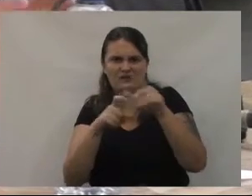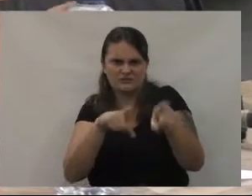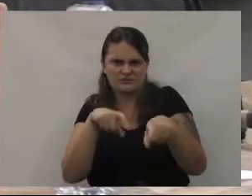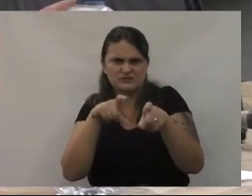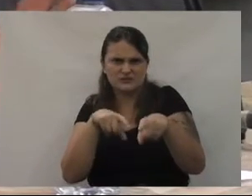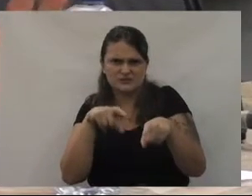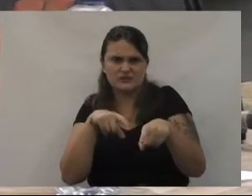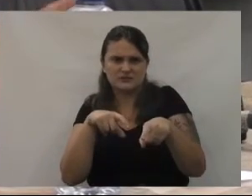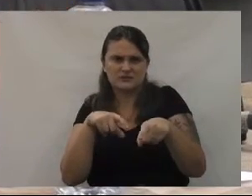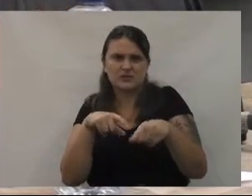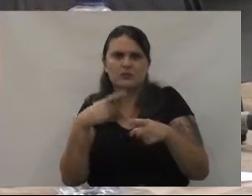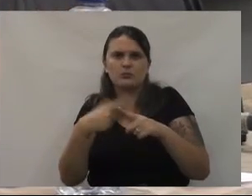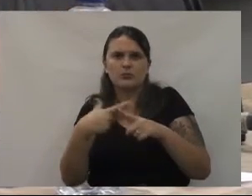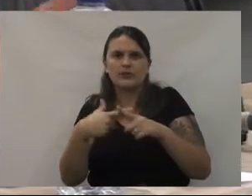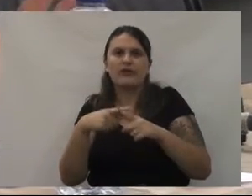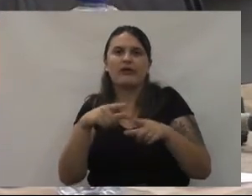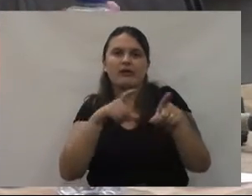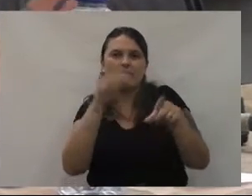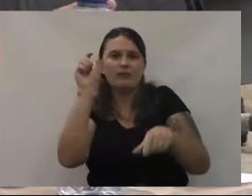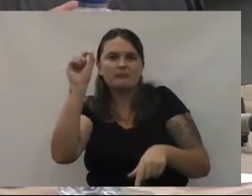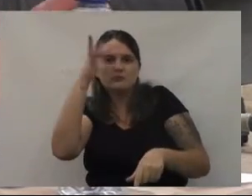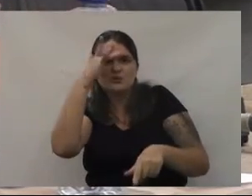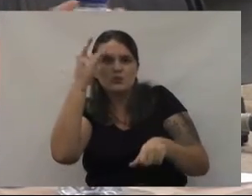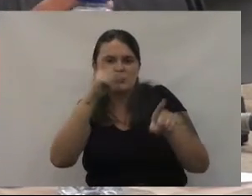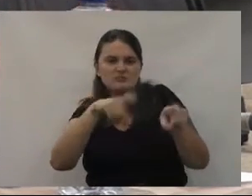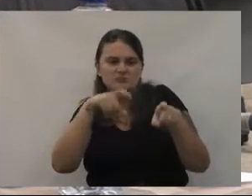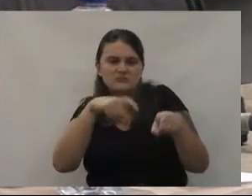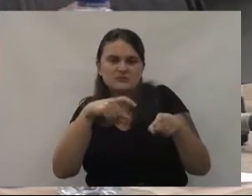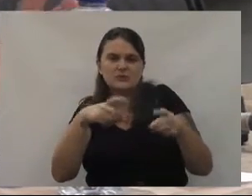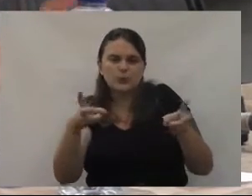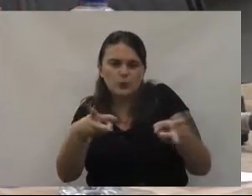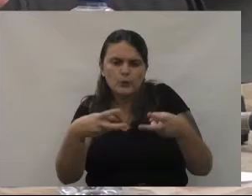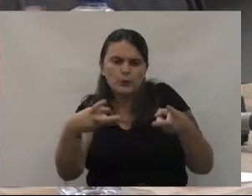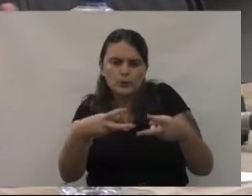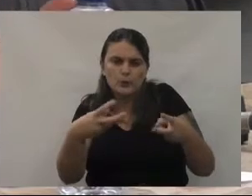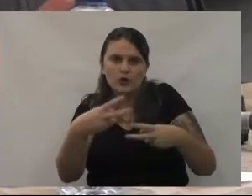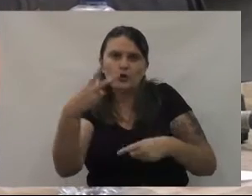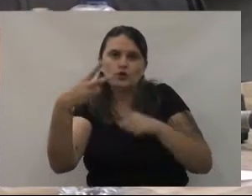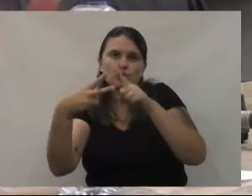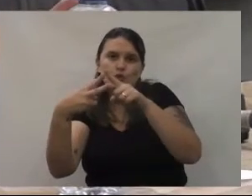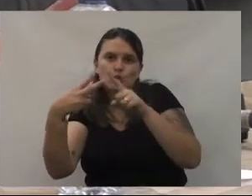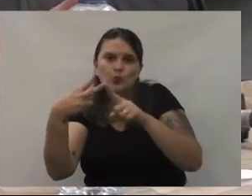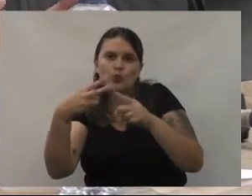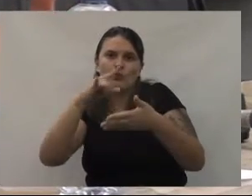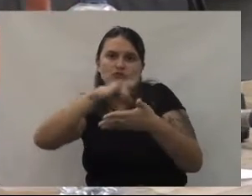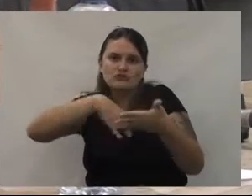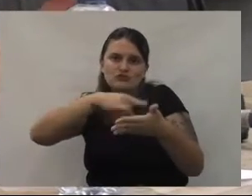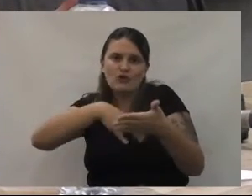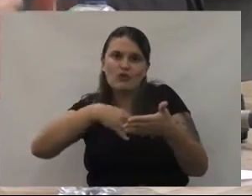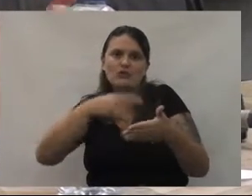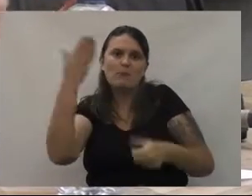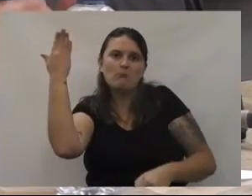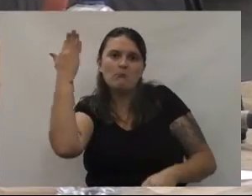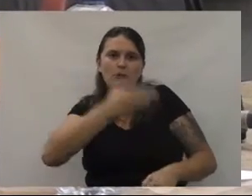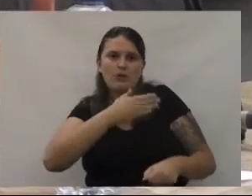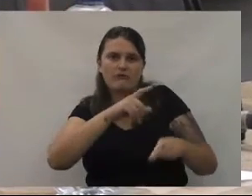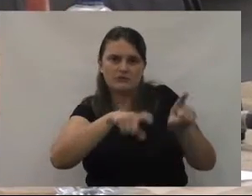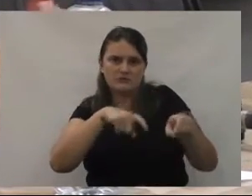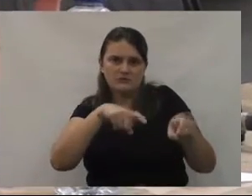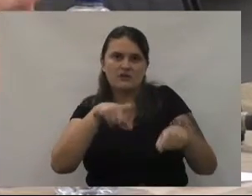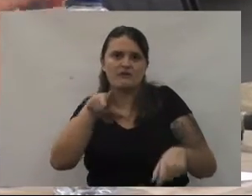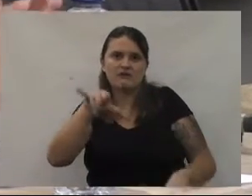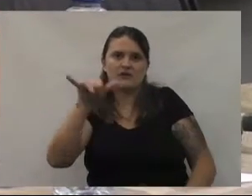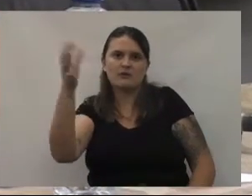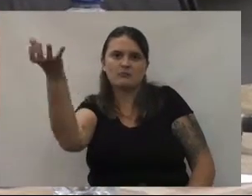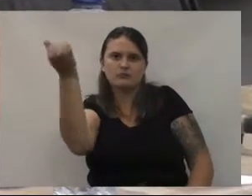sabe, ele recolhe lá 2 notinhas por ano, né, para comprovar que ele é produtor rural e com aquilo ele se